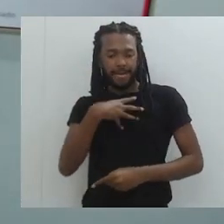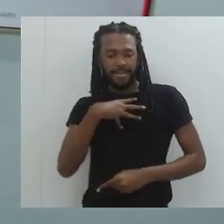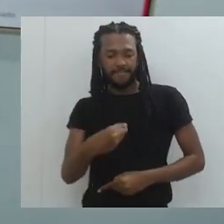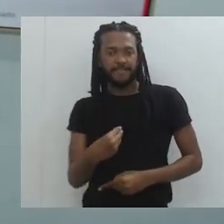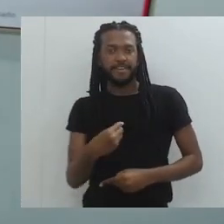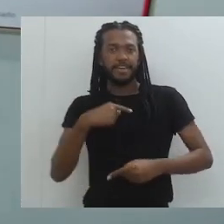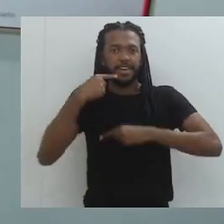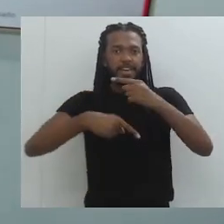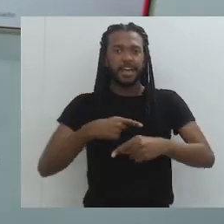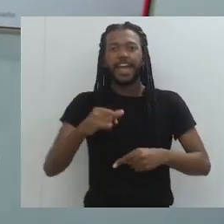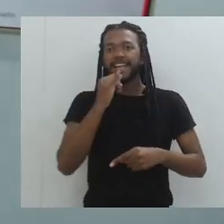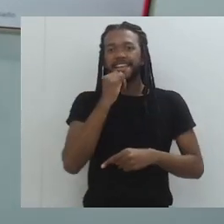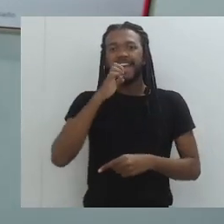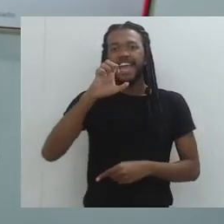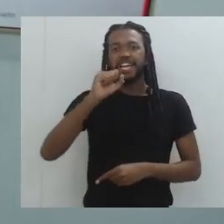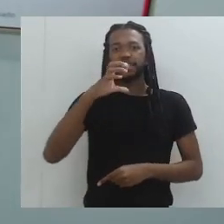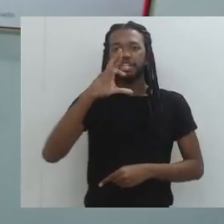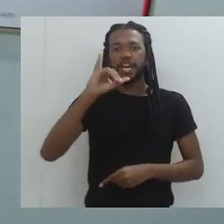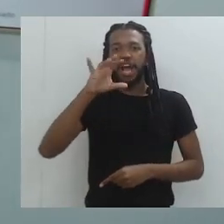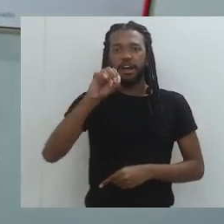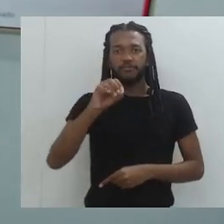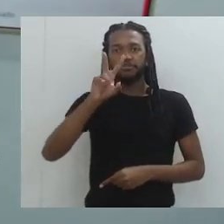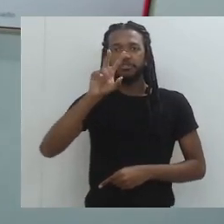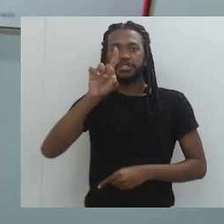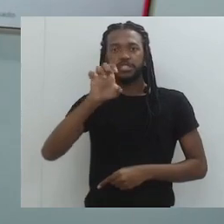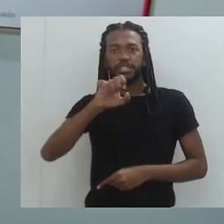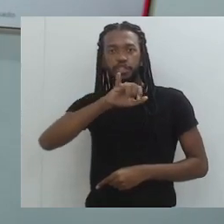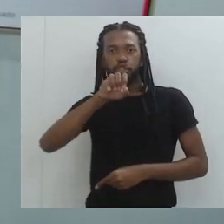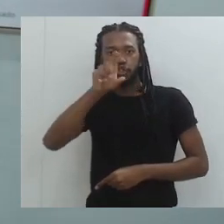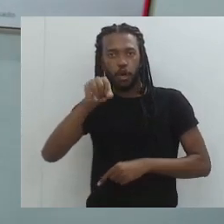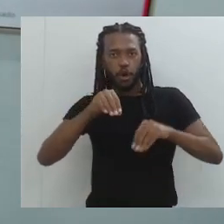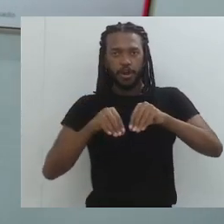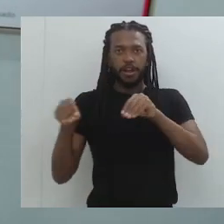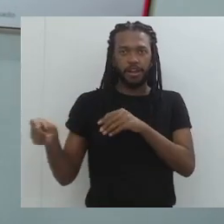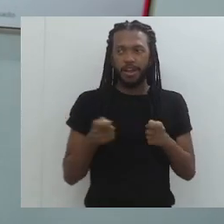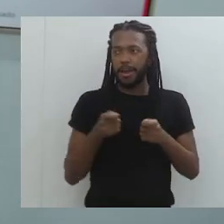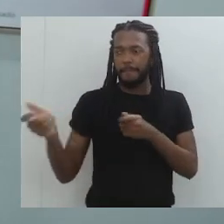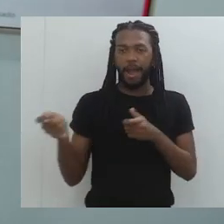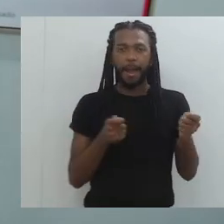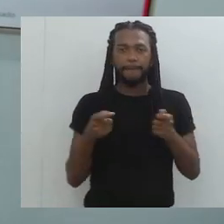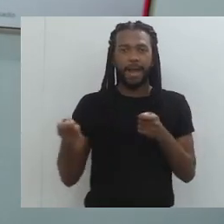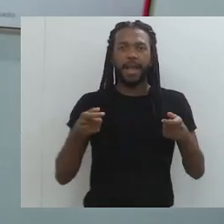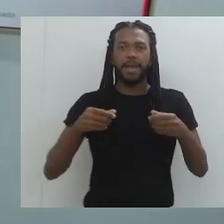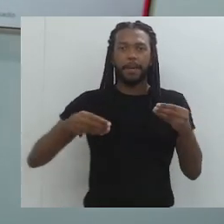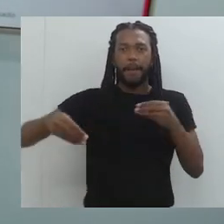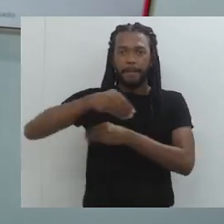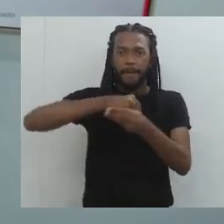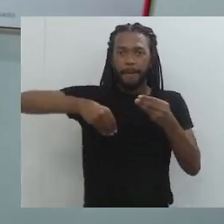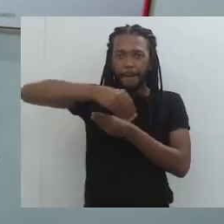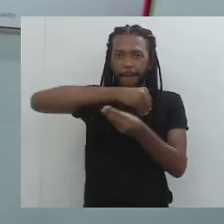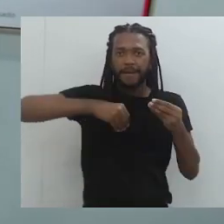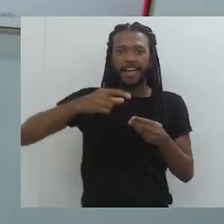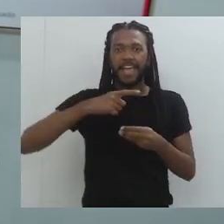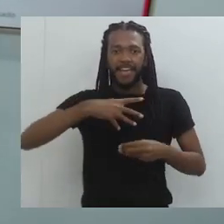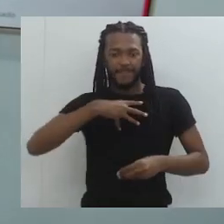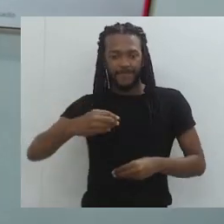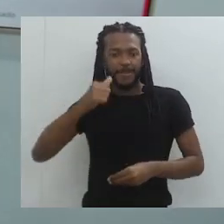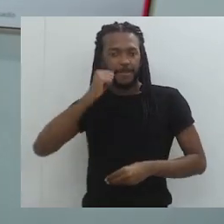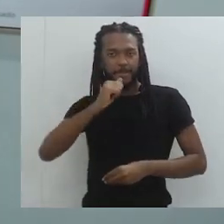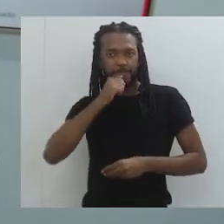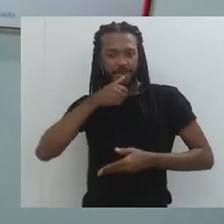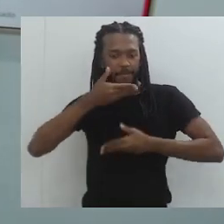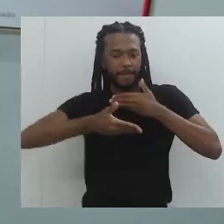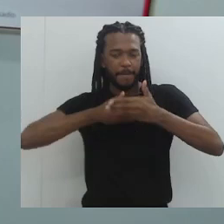entendendo? Escravo de Jó, então jogavam caxangá. Então a gente sabe que sai passando de mãe para filha. E eles